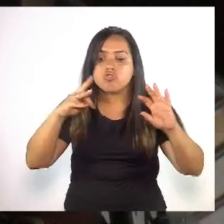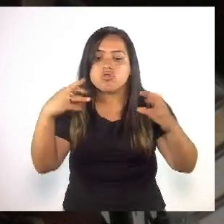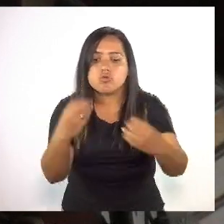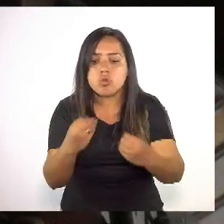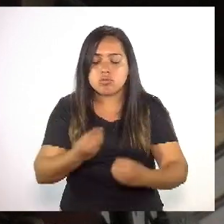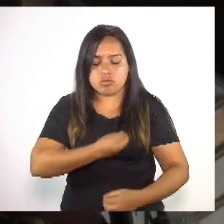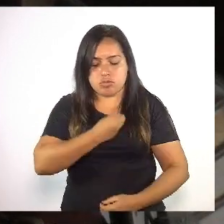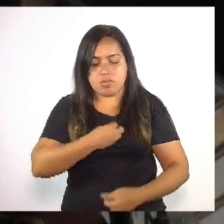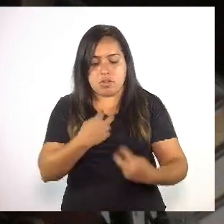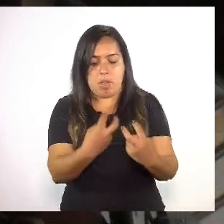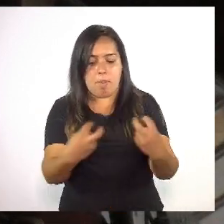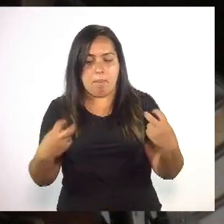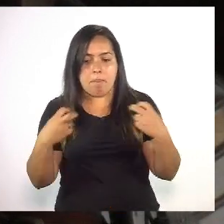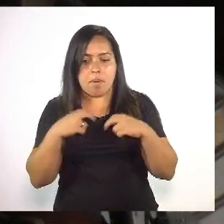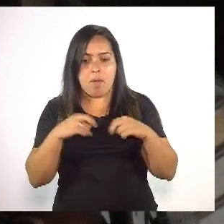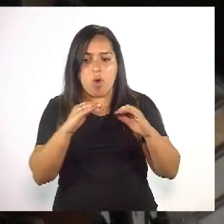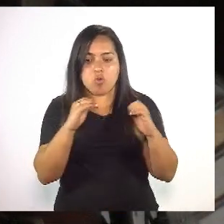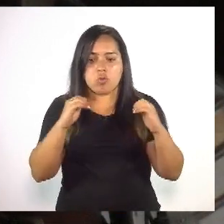presentes.